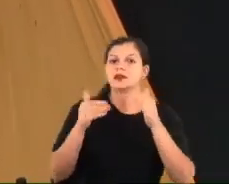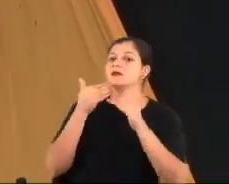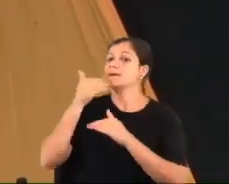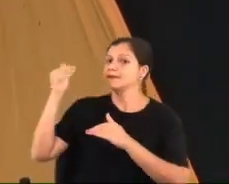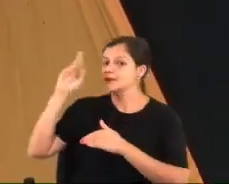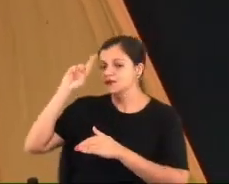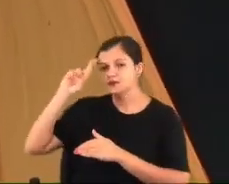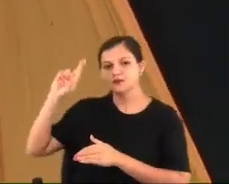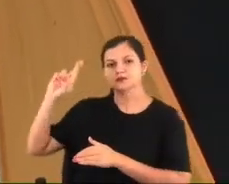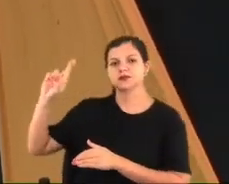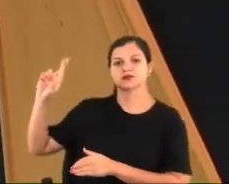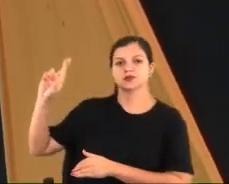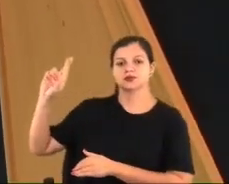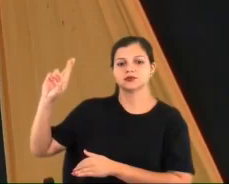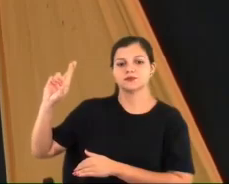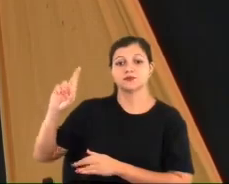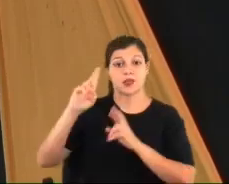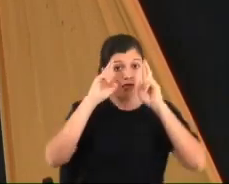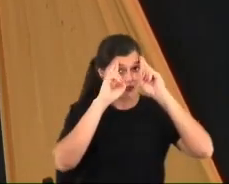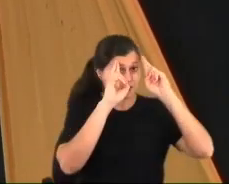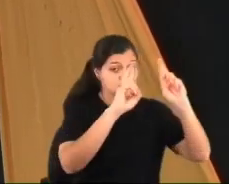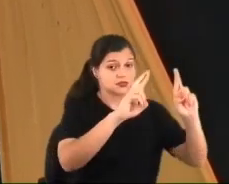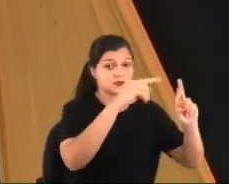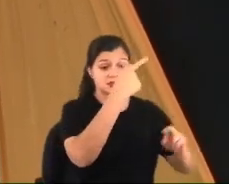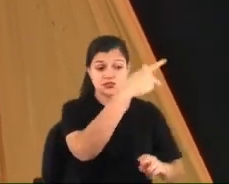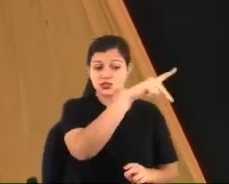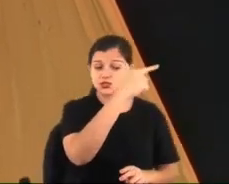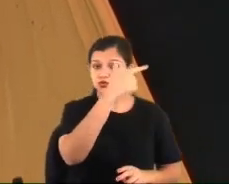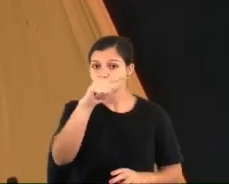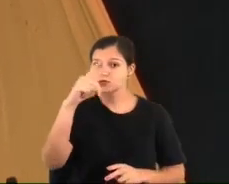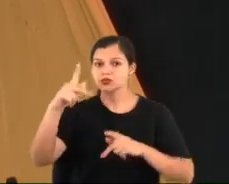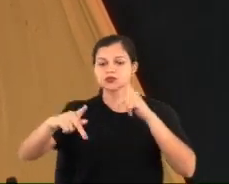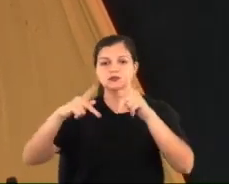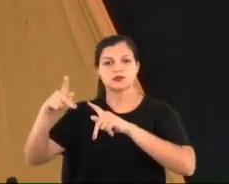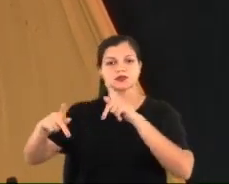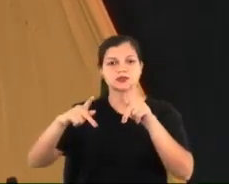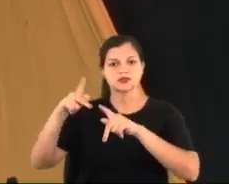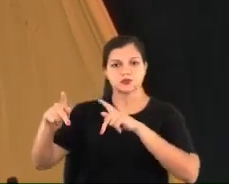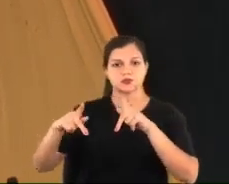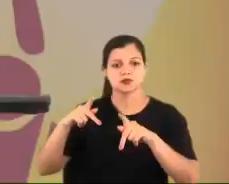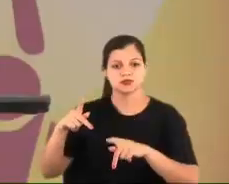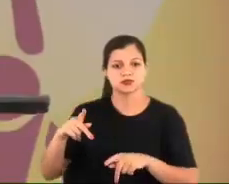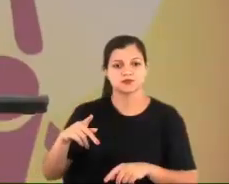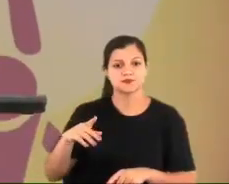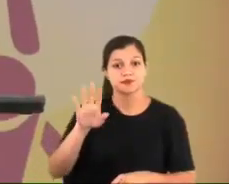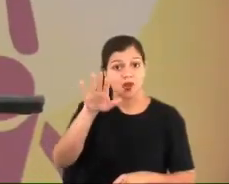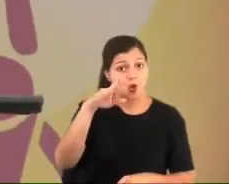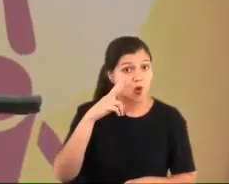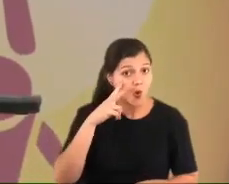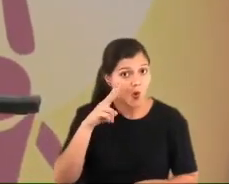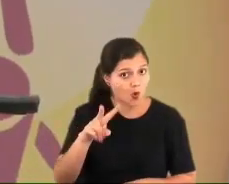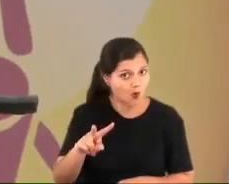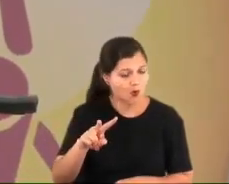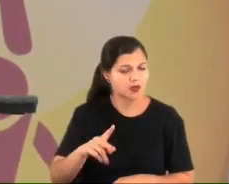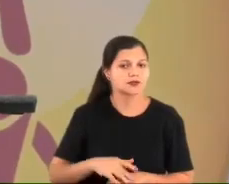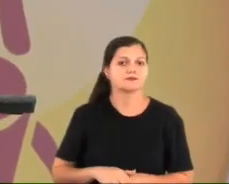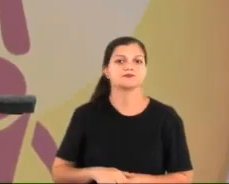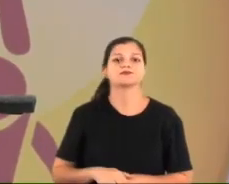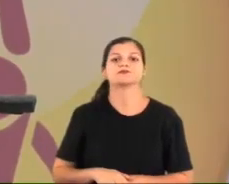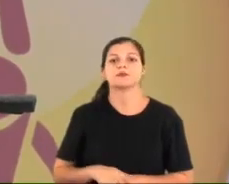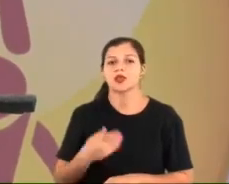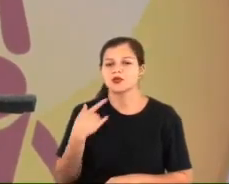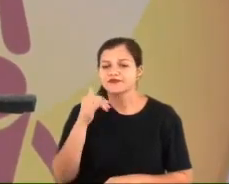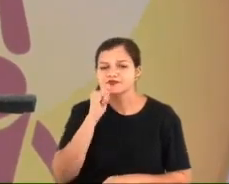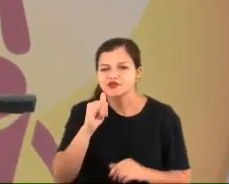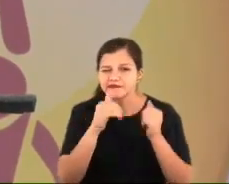E outro, respeite os outros filhos de Deus. A gente precisa lembrar, eu vou te contar um segredo. Olha só, você vai ficar